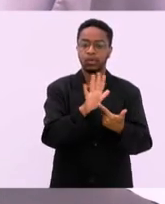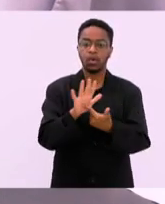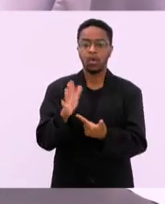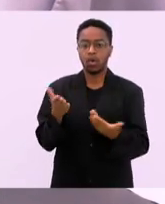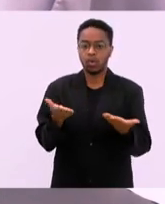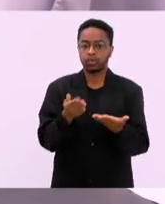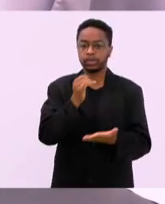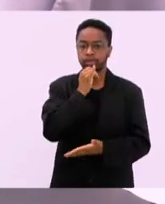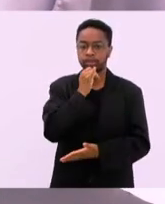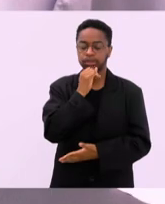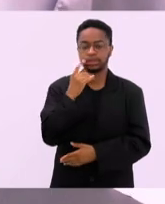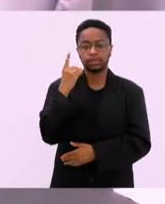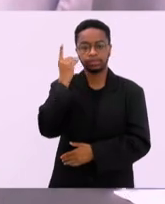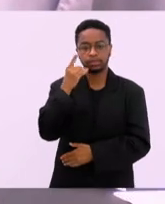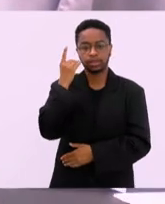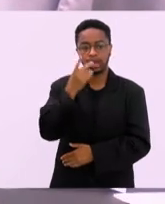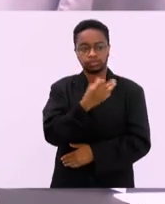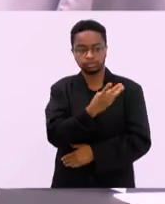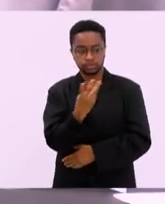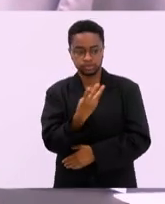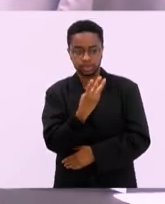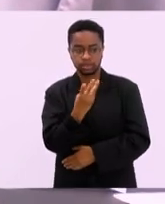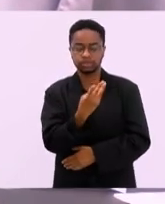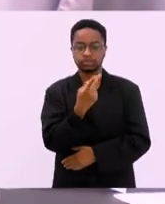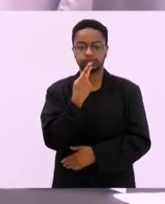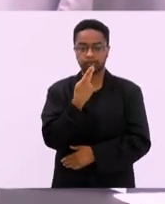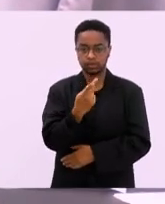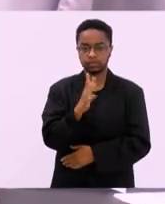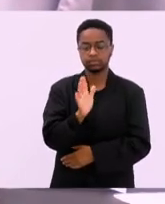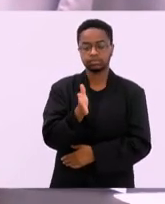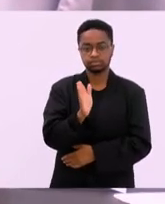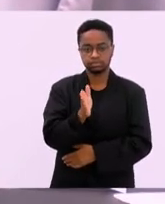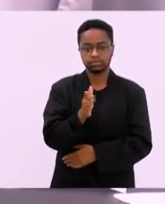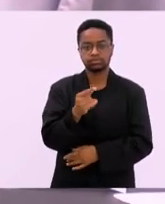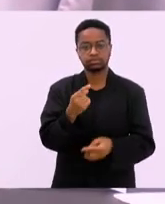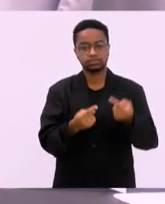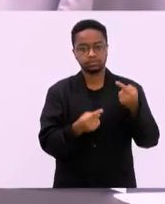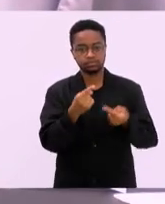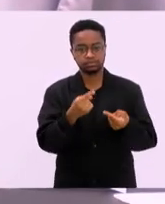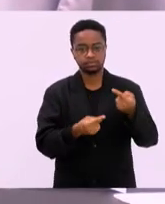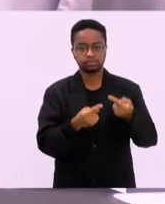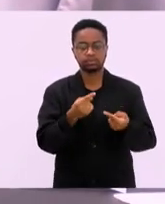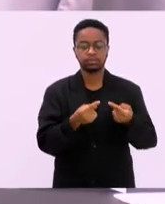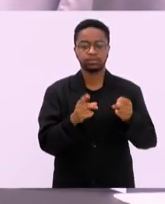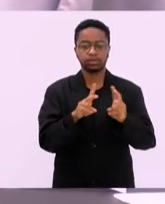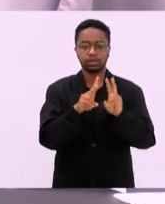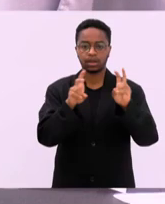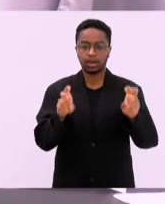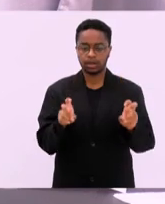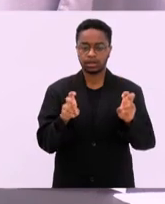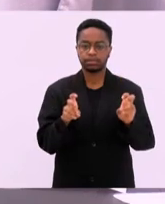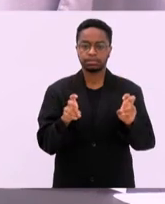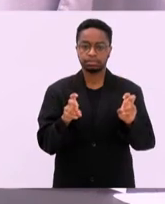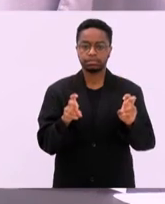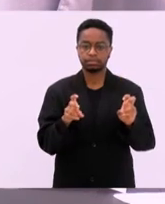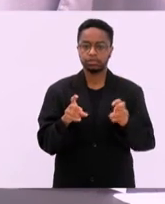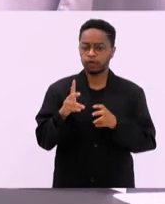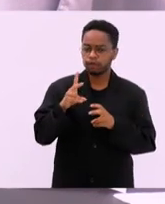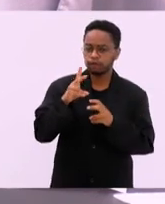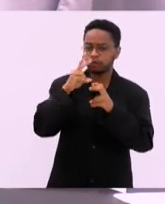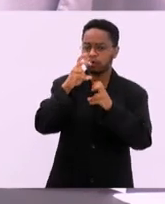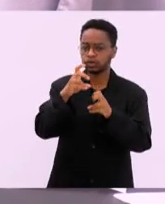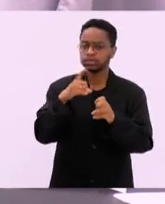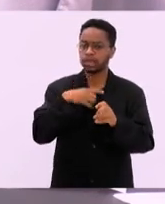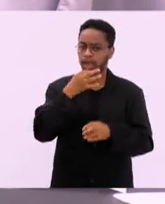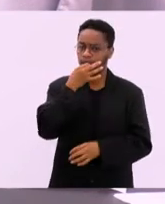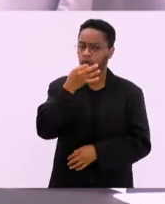deputado Serafim, deputado Araceli, deputado Luiz Paulo, sempre discutindo a matéria com muita força, com muito rigor e com